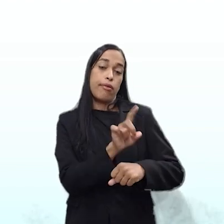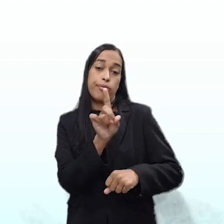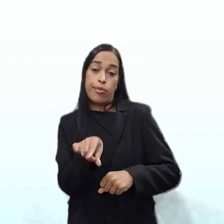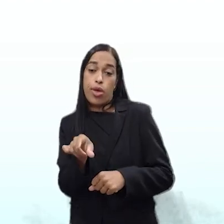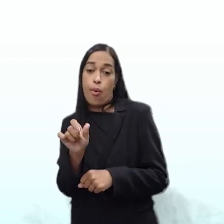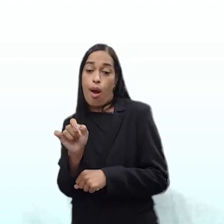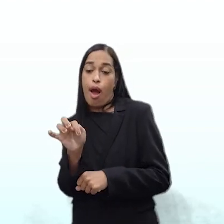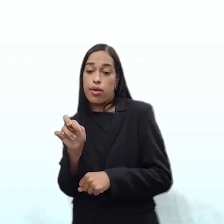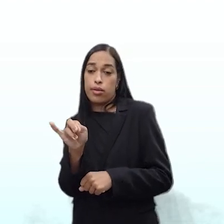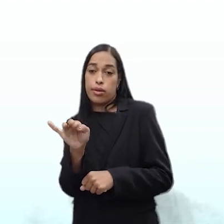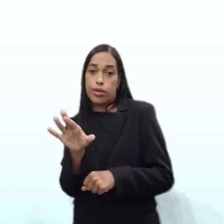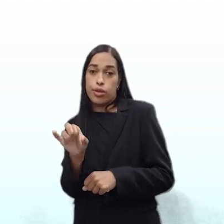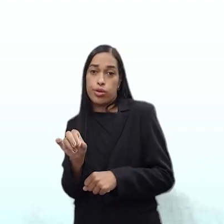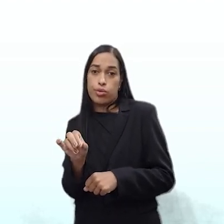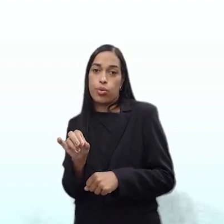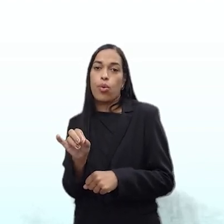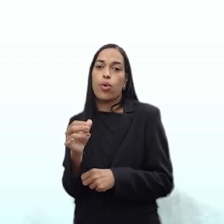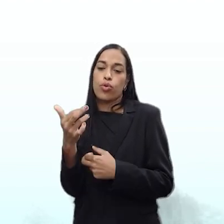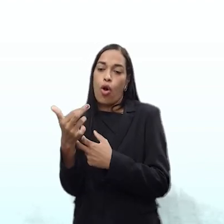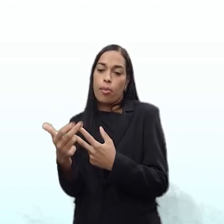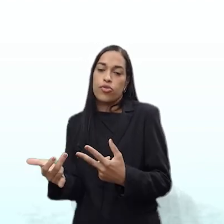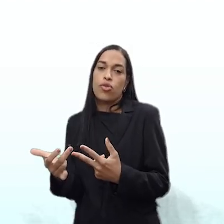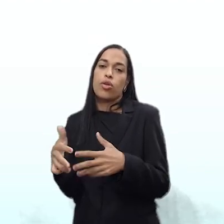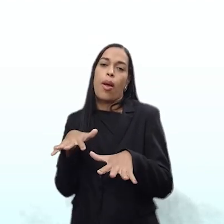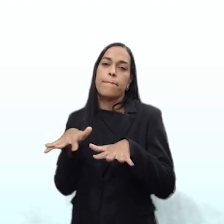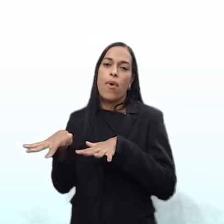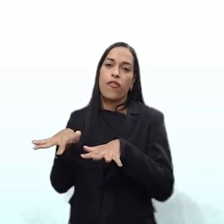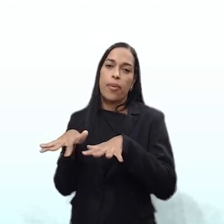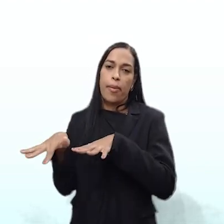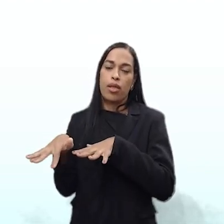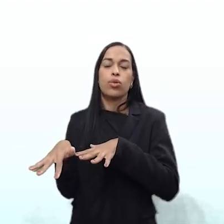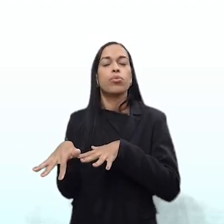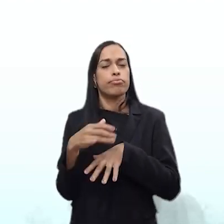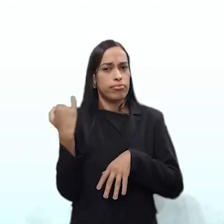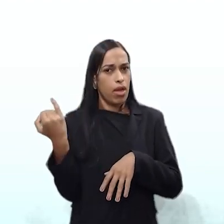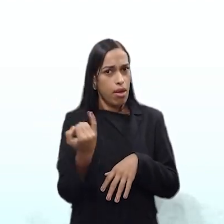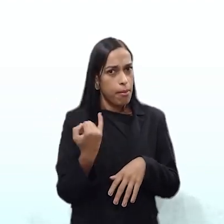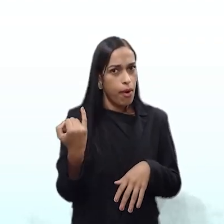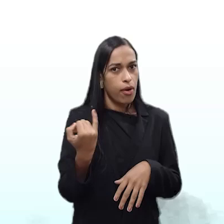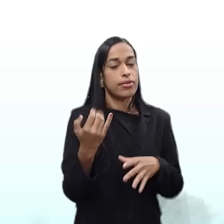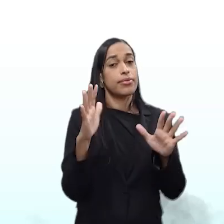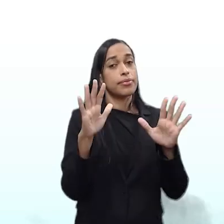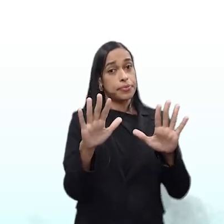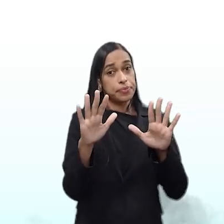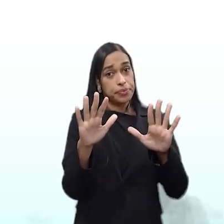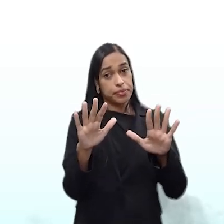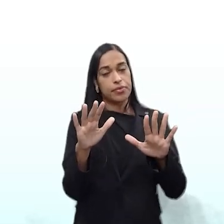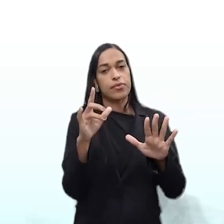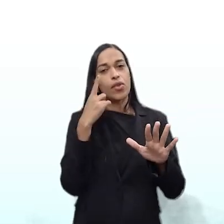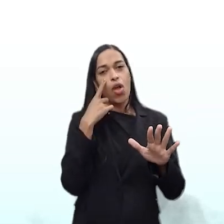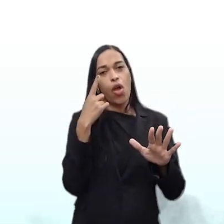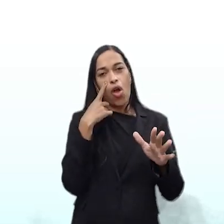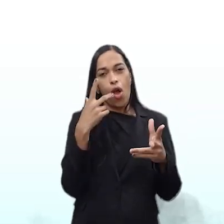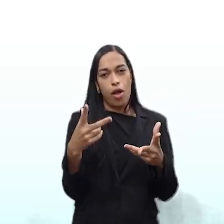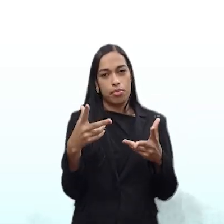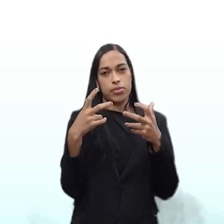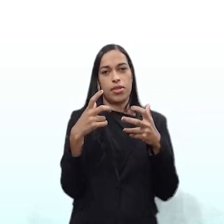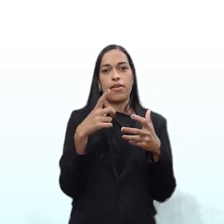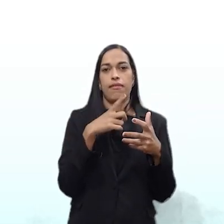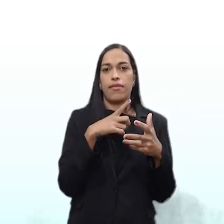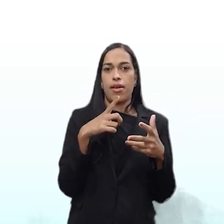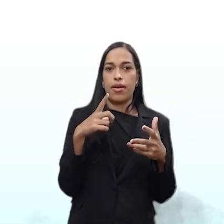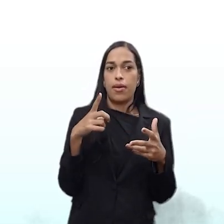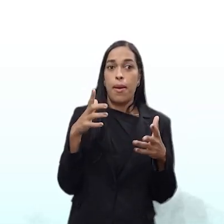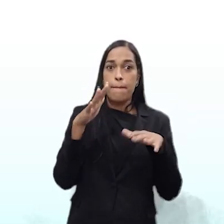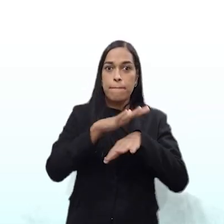ou cinético, quando o objeto se encontra em movimento. É importante, olha, eu queria que agora para agora um pouquinho. Para o que você está fazendo, presta